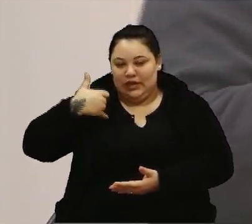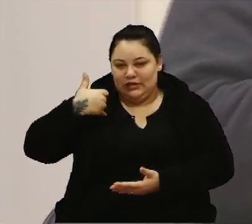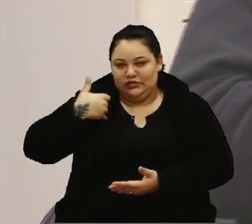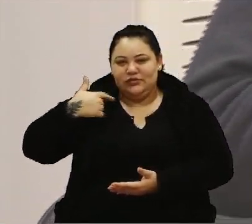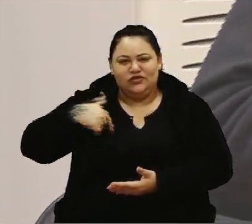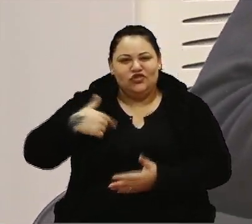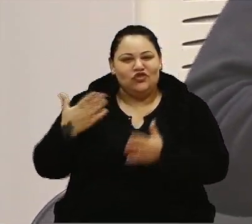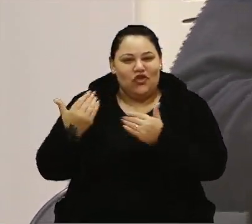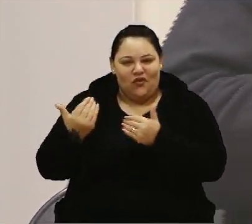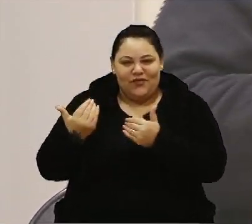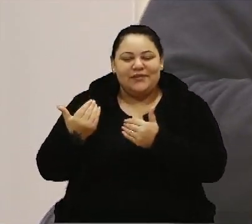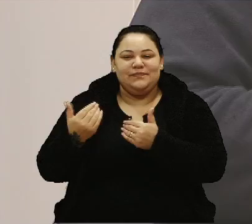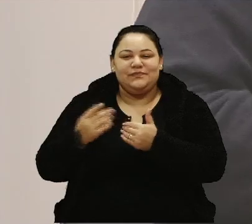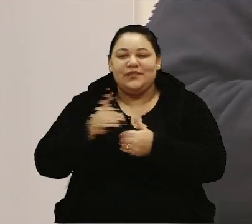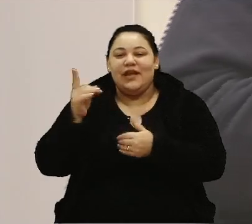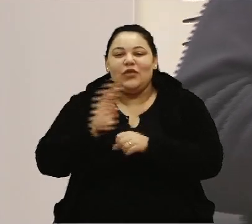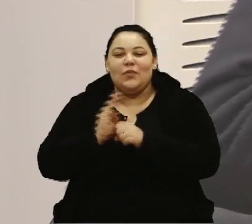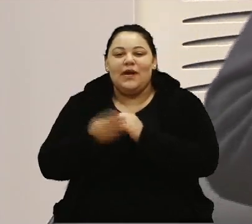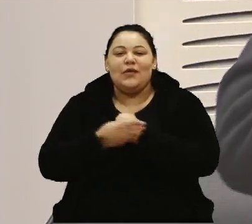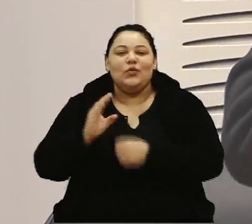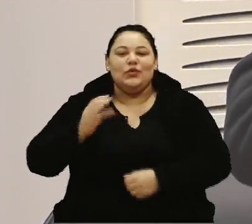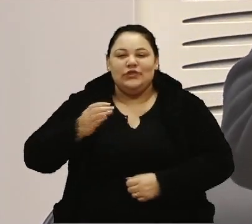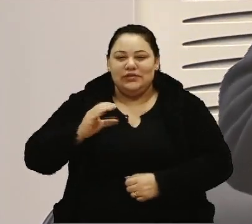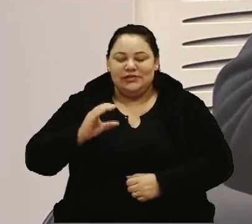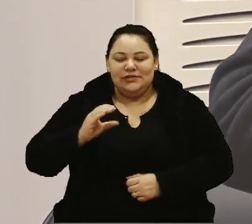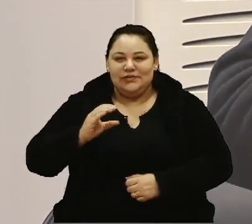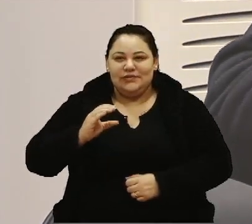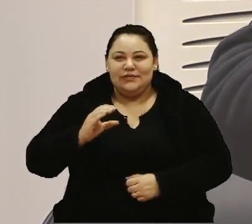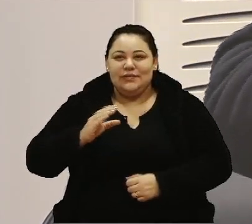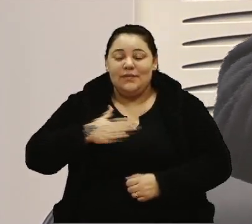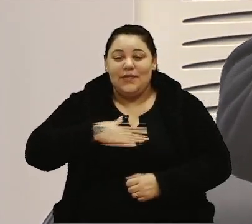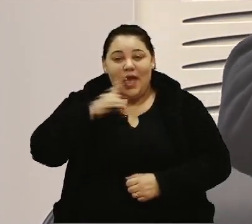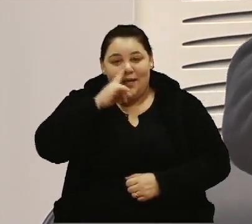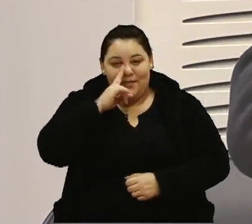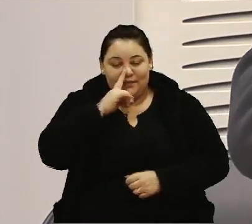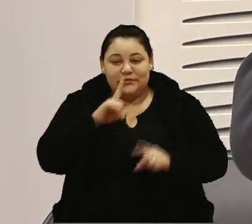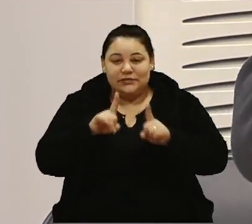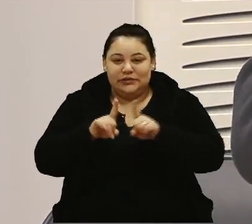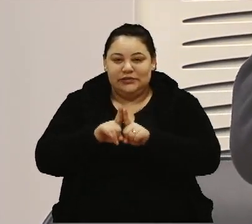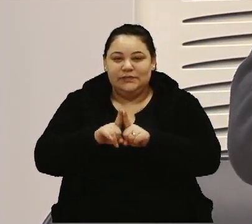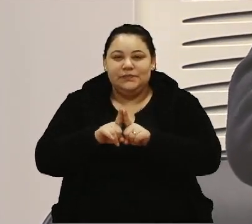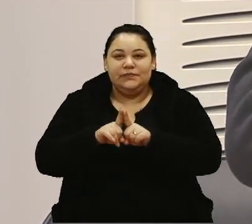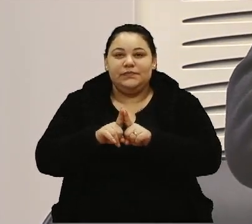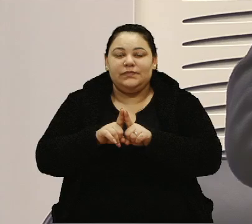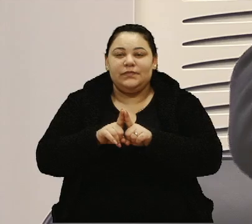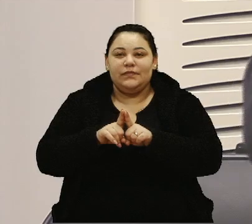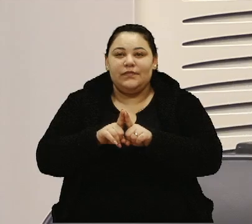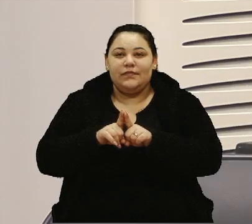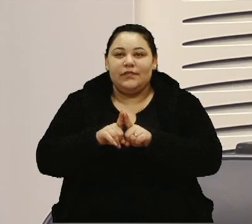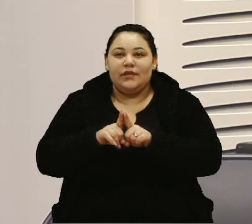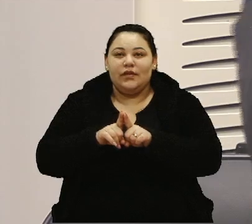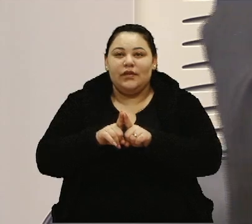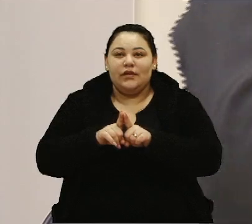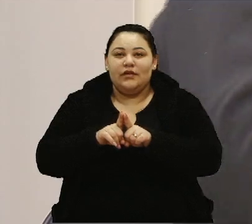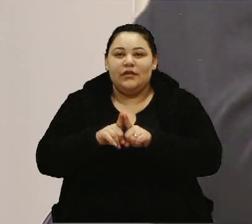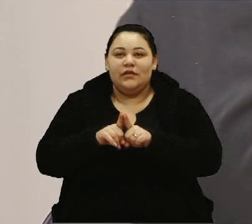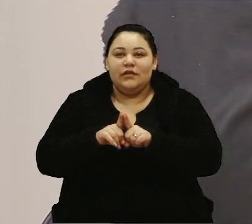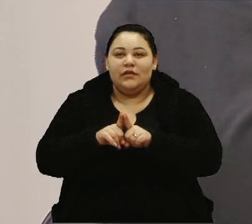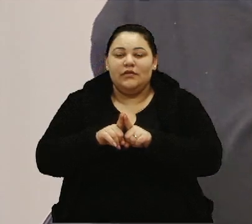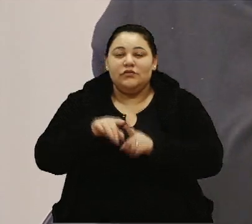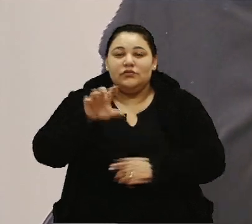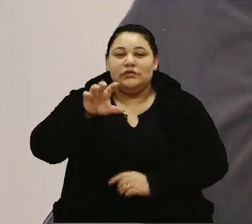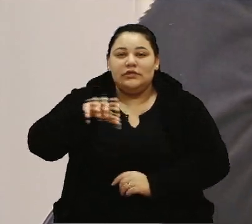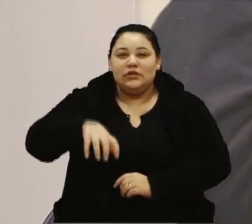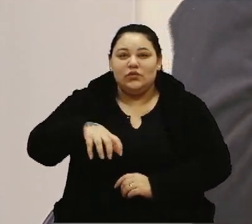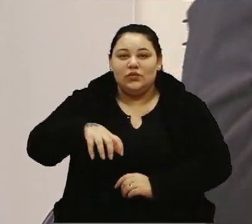gurizão lá do bairro Cruzeiro e tal, minha mãe também me incluiu no setor do menor ativo da